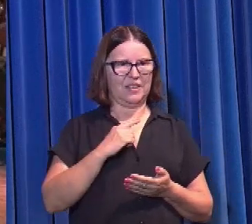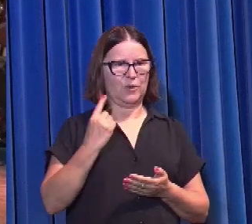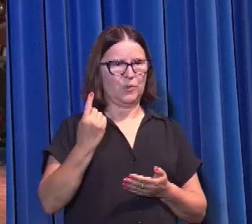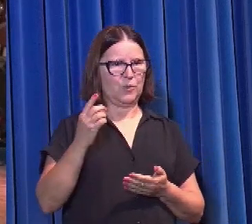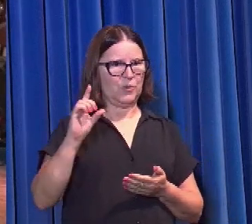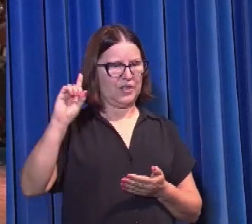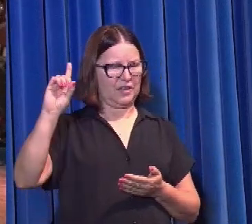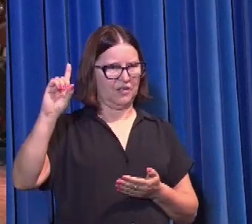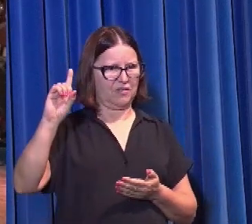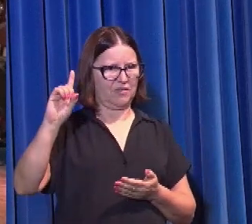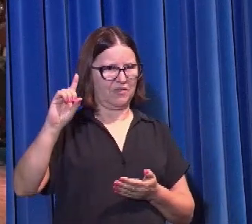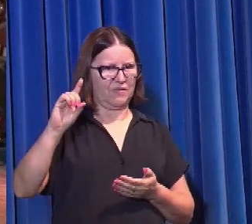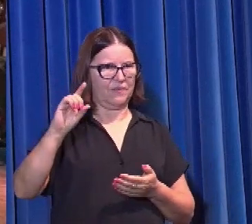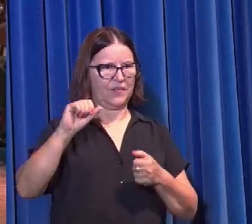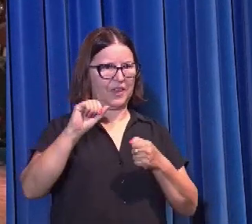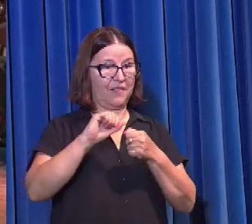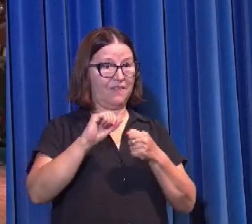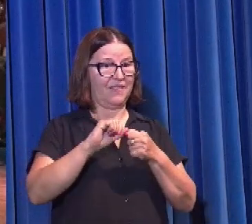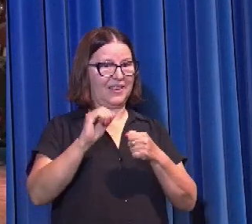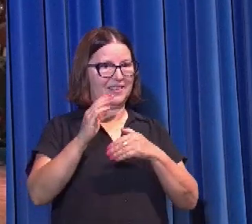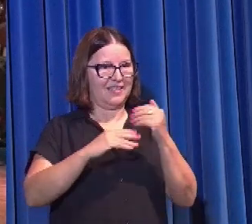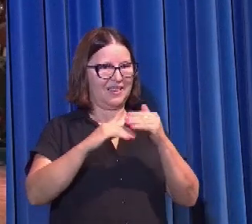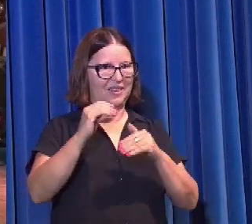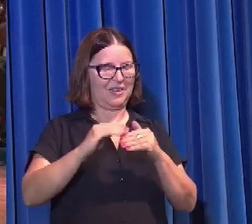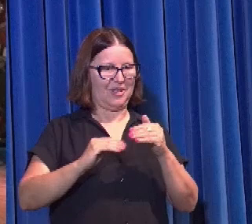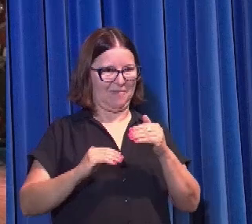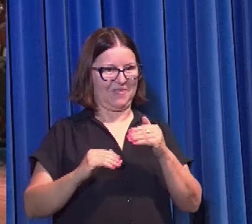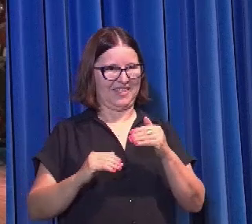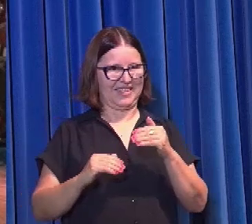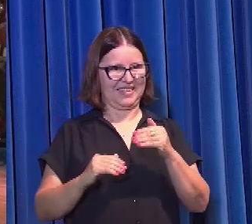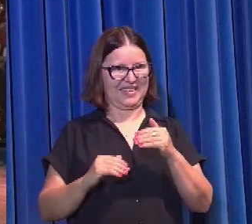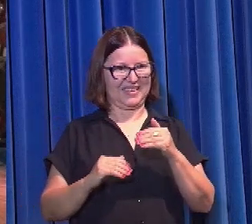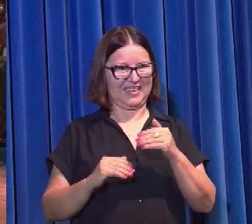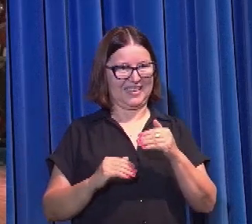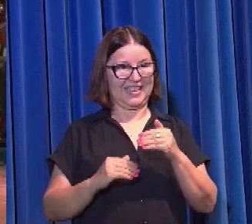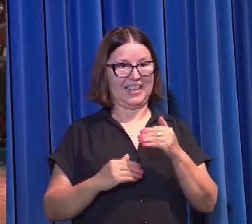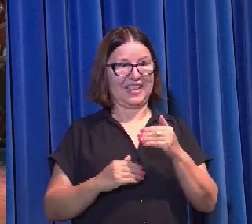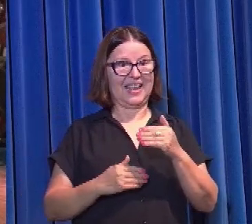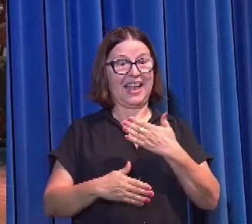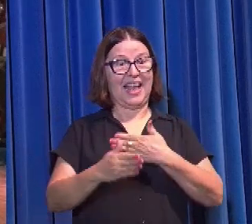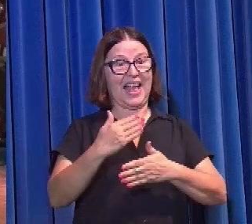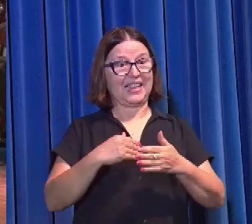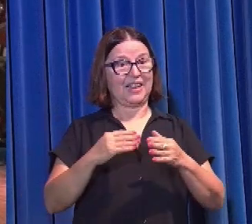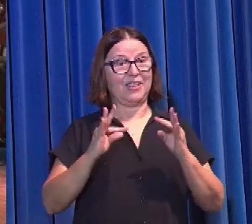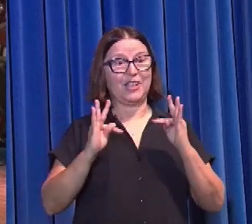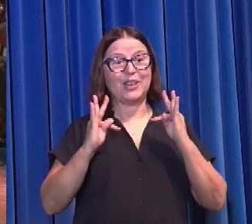e age por meio de todos.